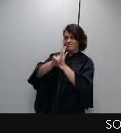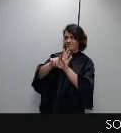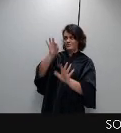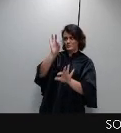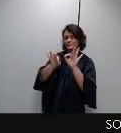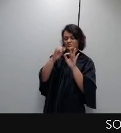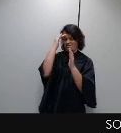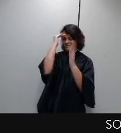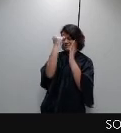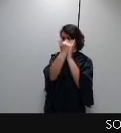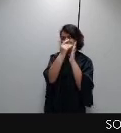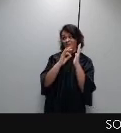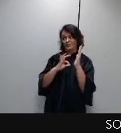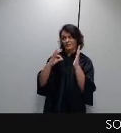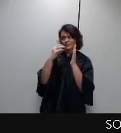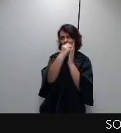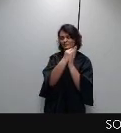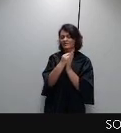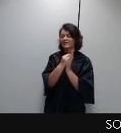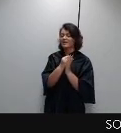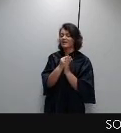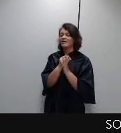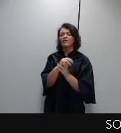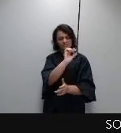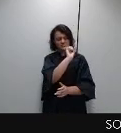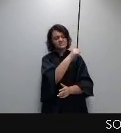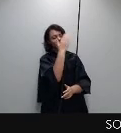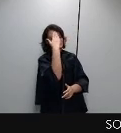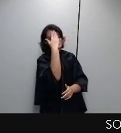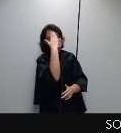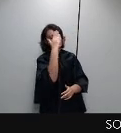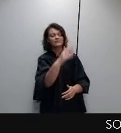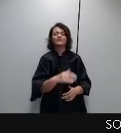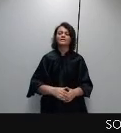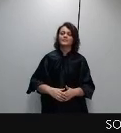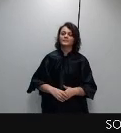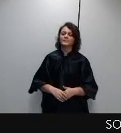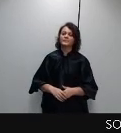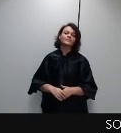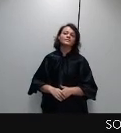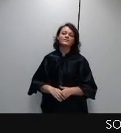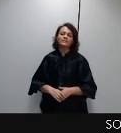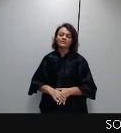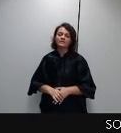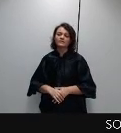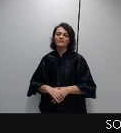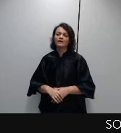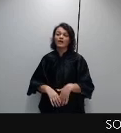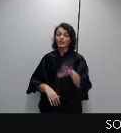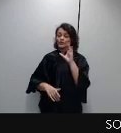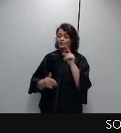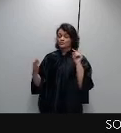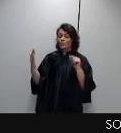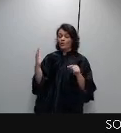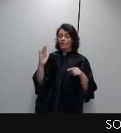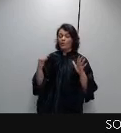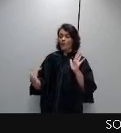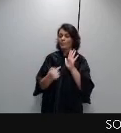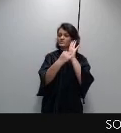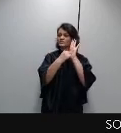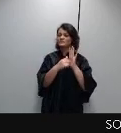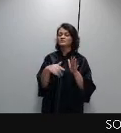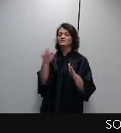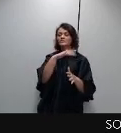eu sei na realidade é digamos assim até até mesmo porque a nossa missão e dessa interpretação